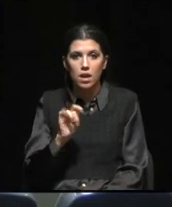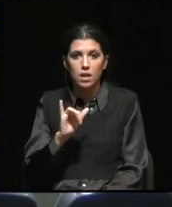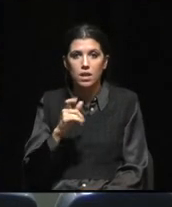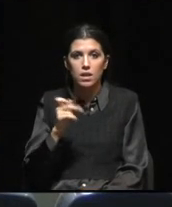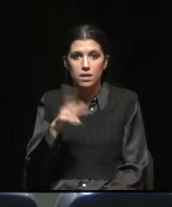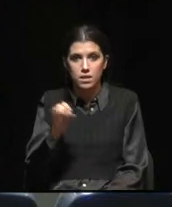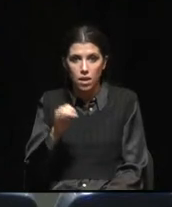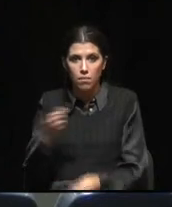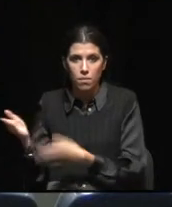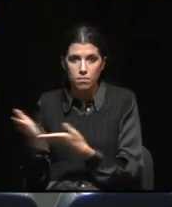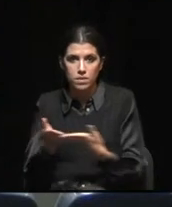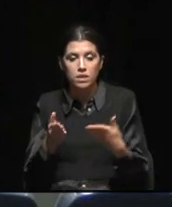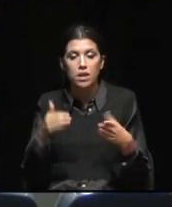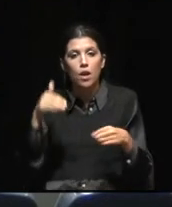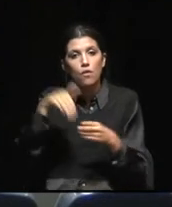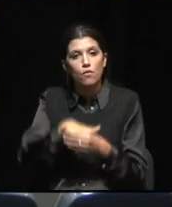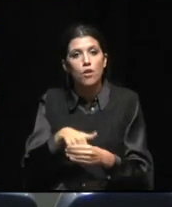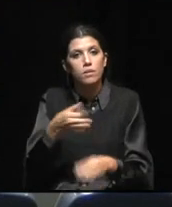voto do